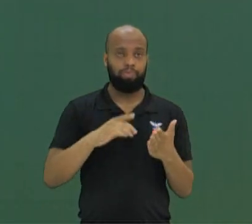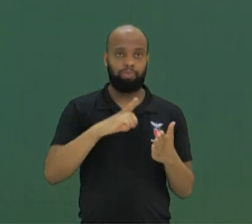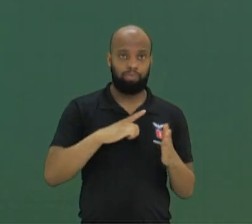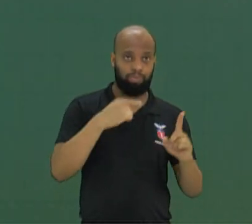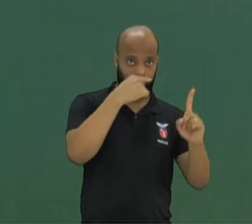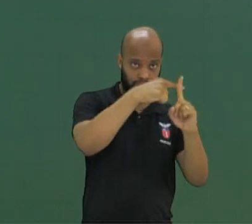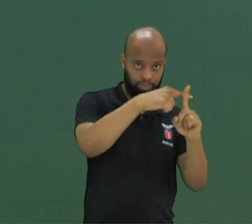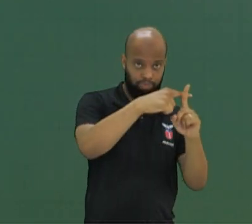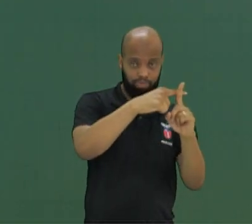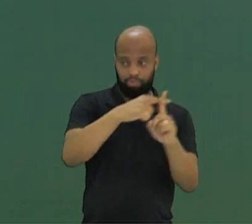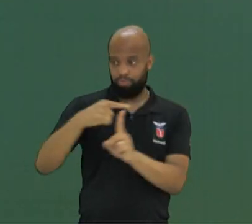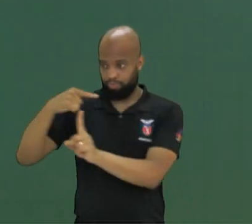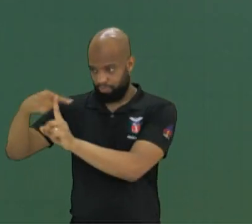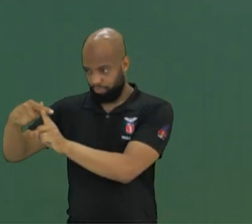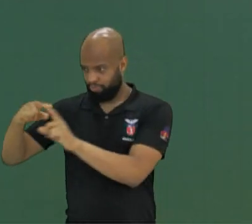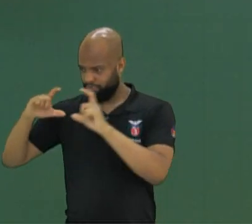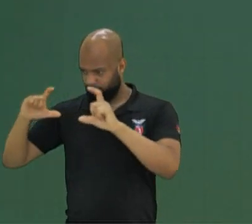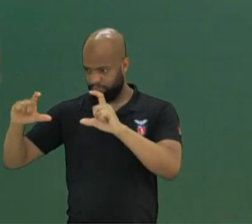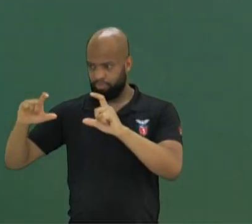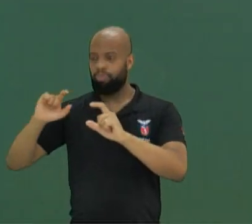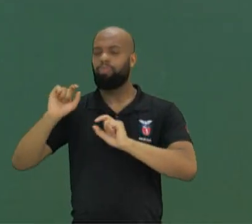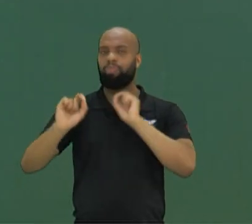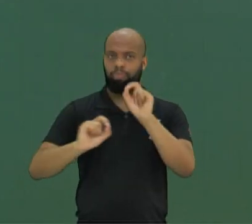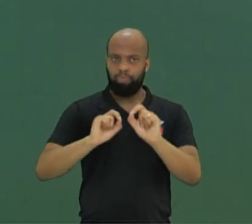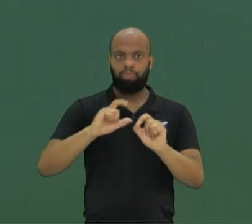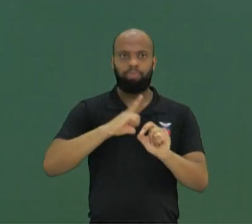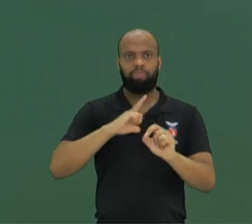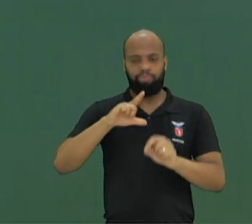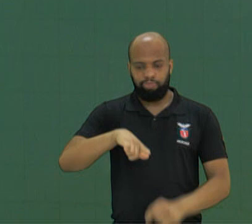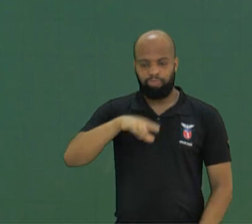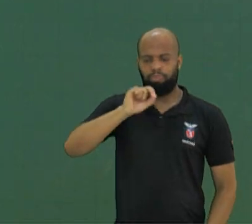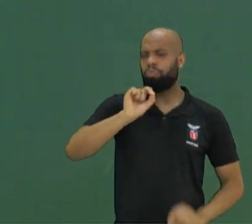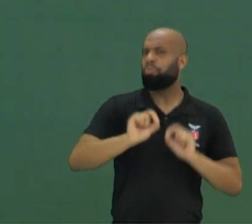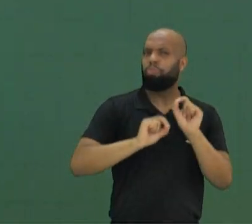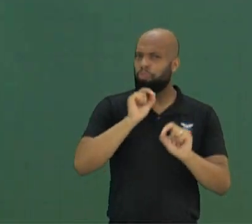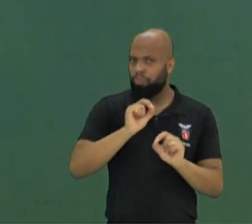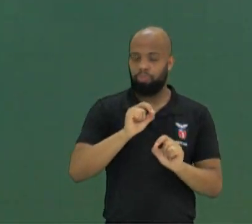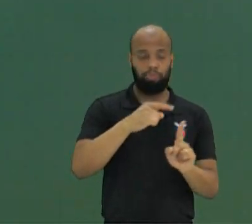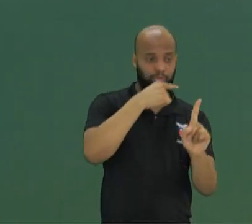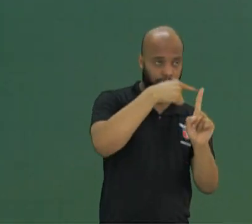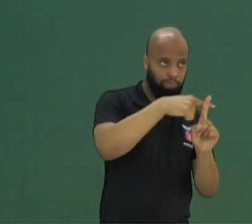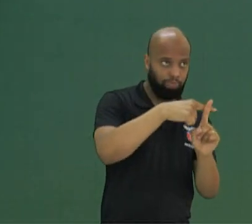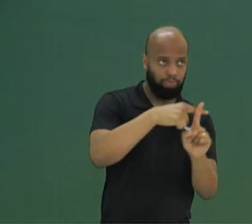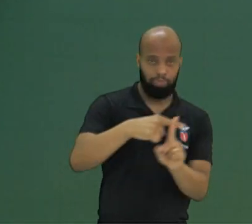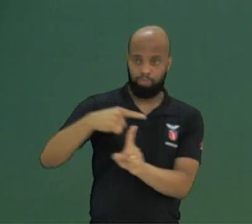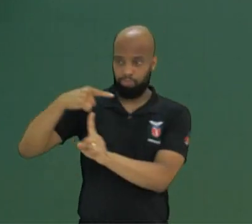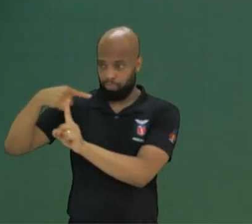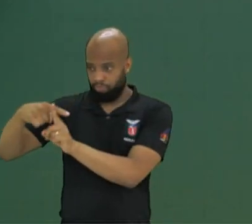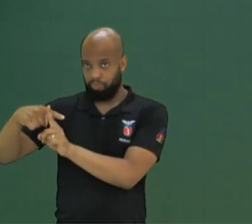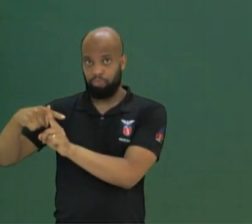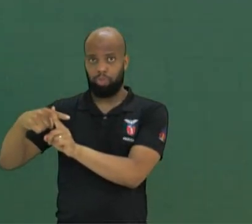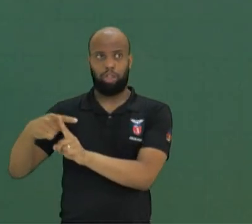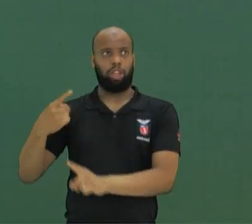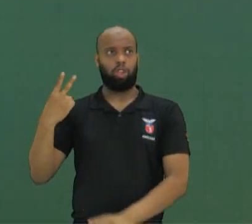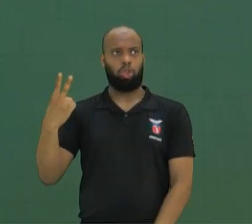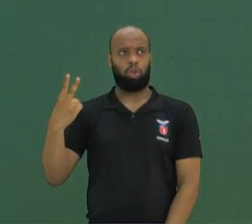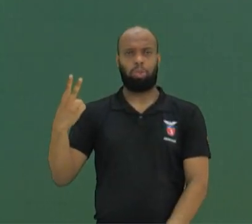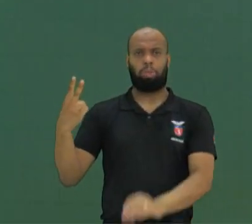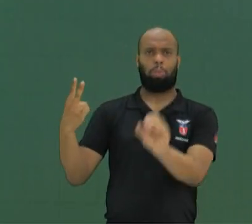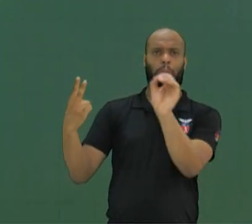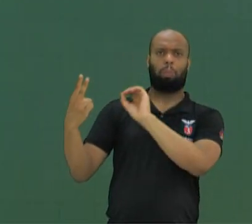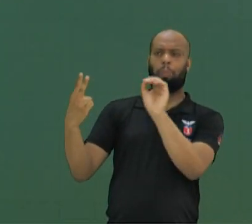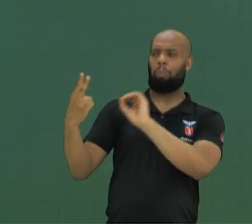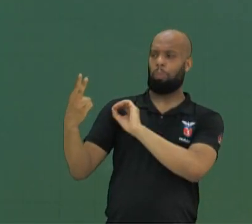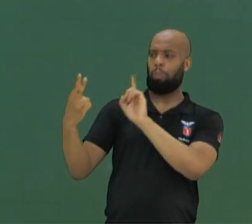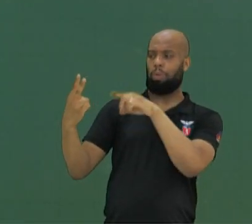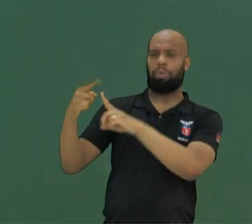Aí esse mais, com o terceiro sinal, eu tenho que definir daí o sinal do resultado. Ó, como 2MP não tem